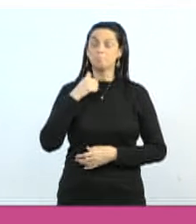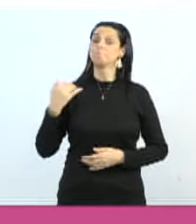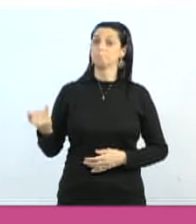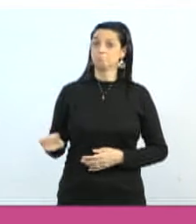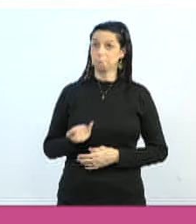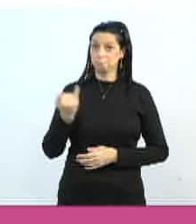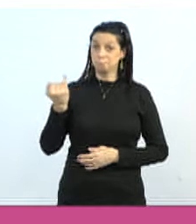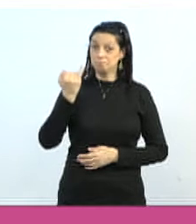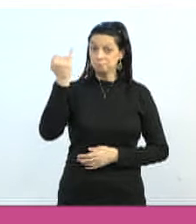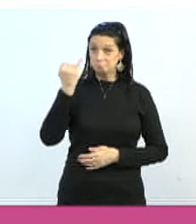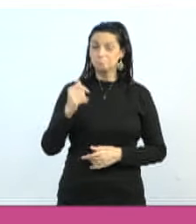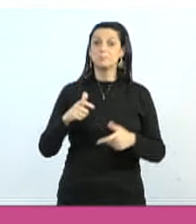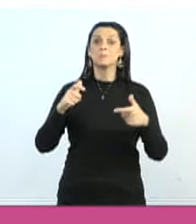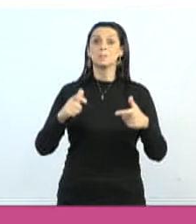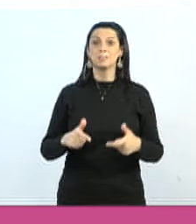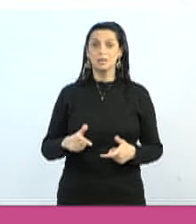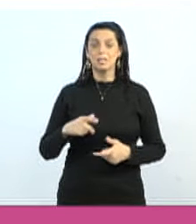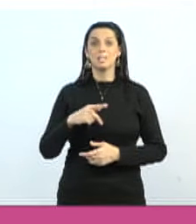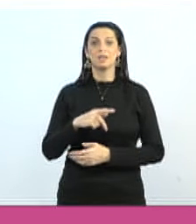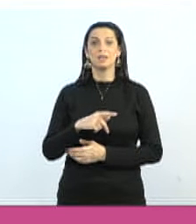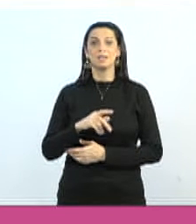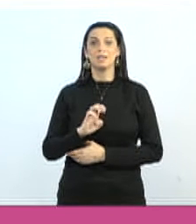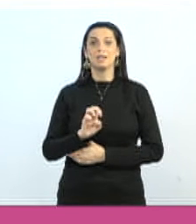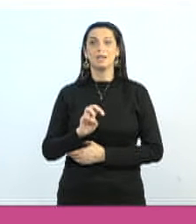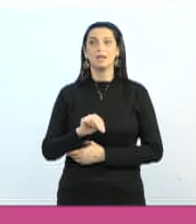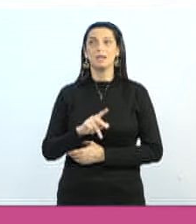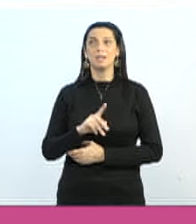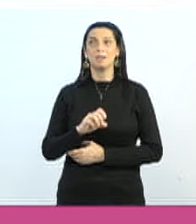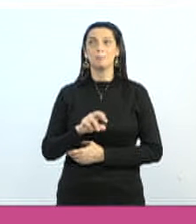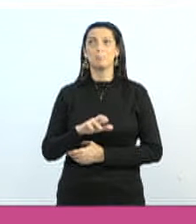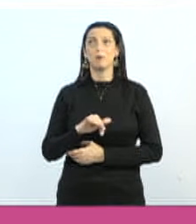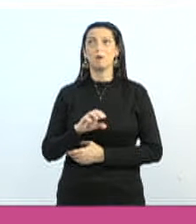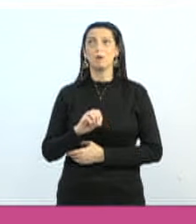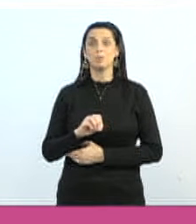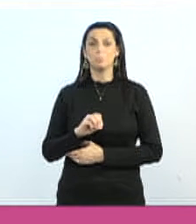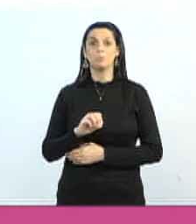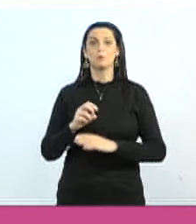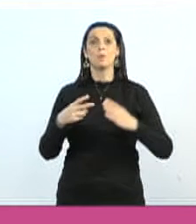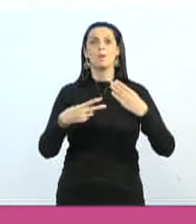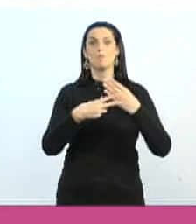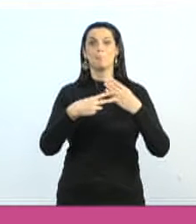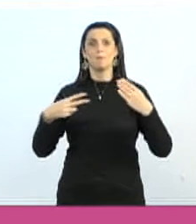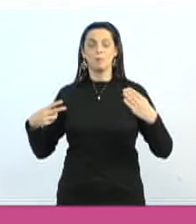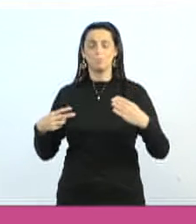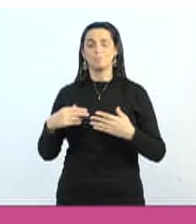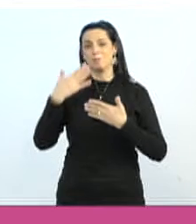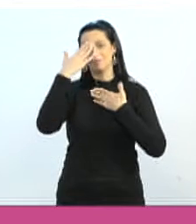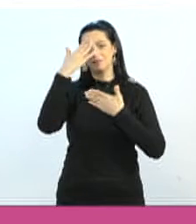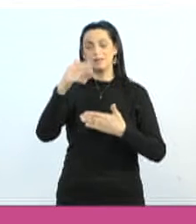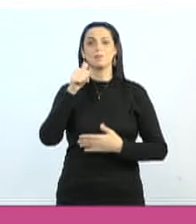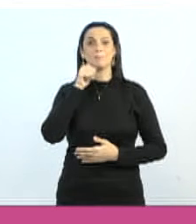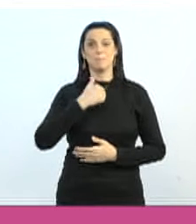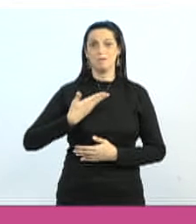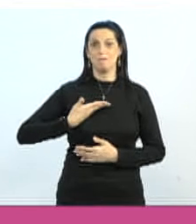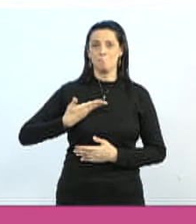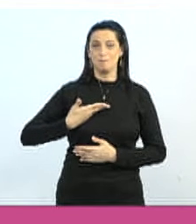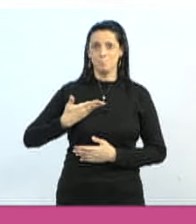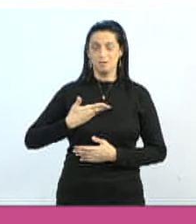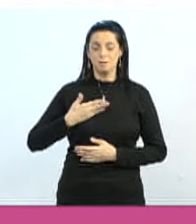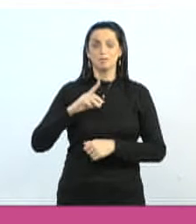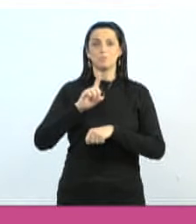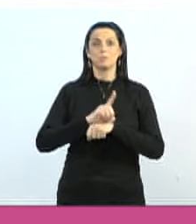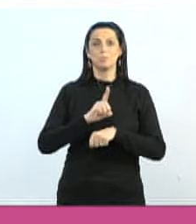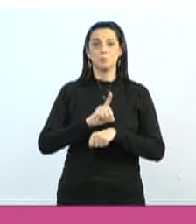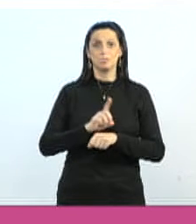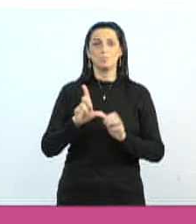realizado pelo Empório Frozen. Foi a primeira edição. E eu agradeço a minha amiga Giovana, da Floricultura Bromélias e